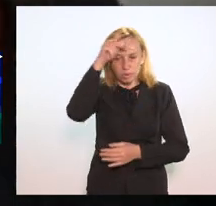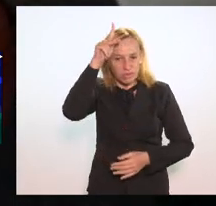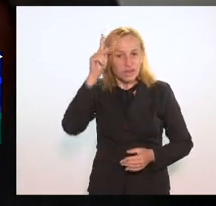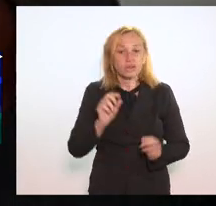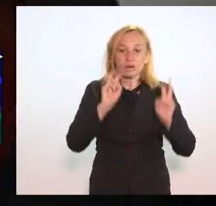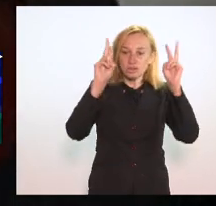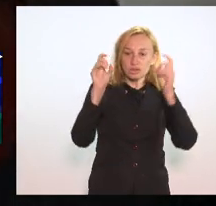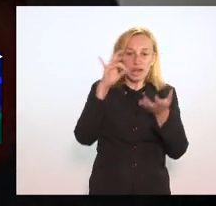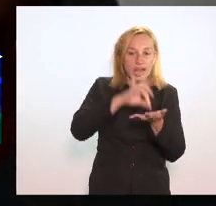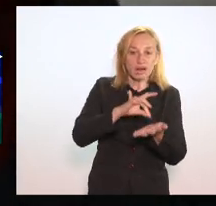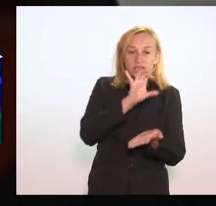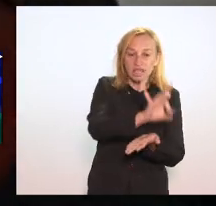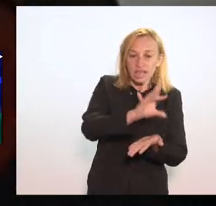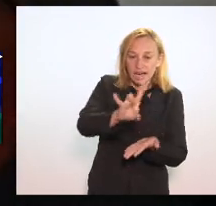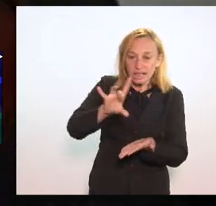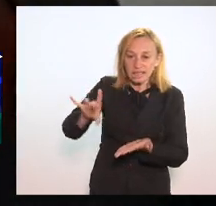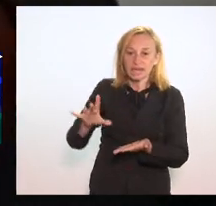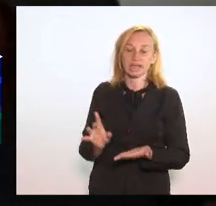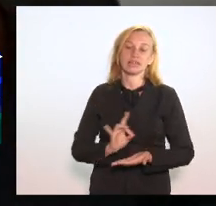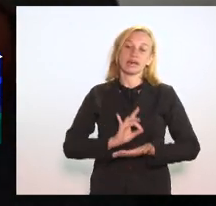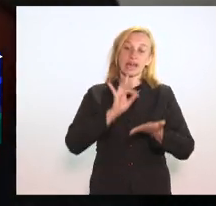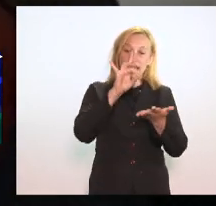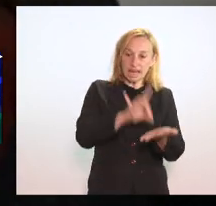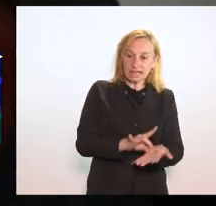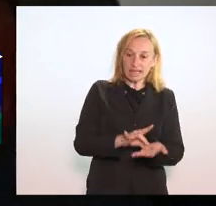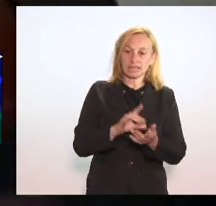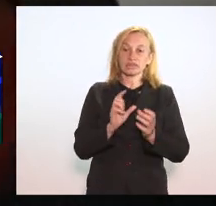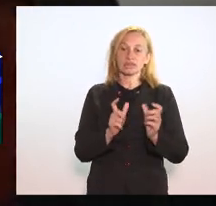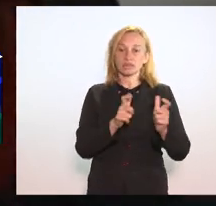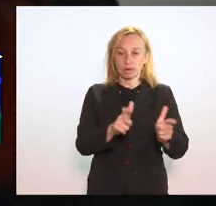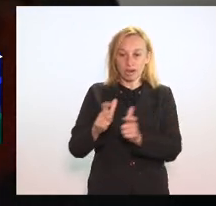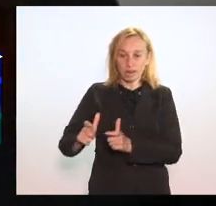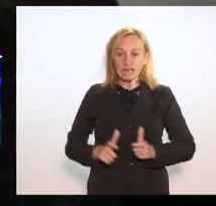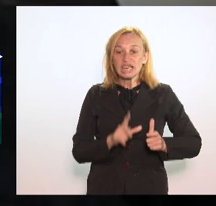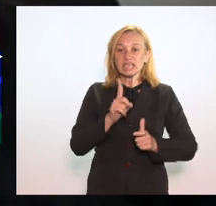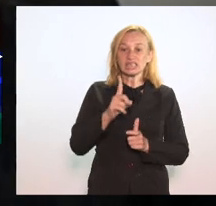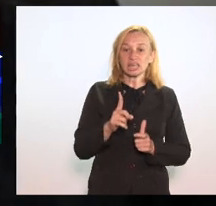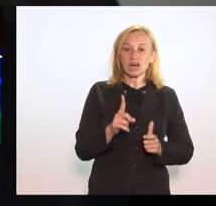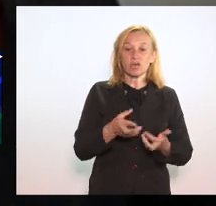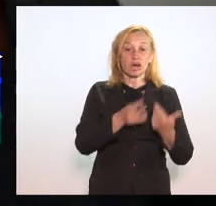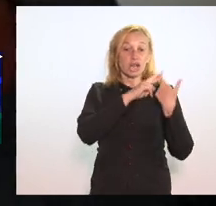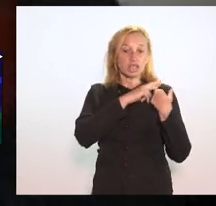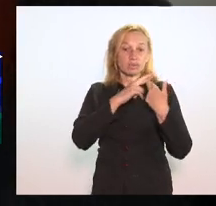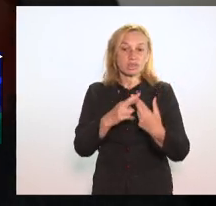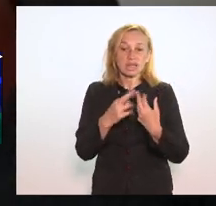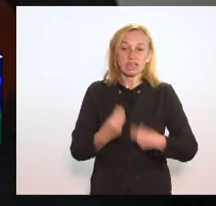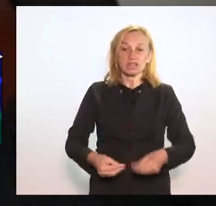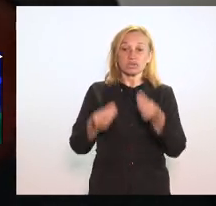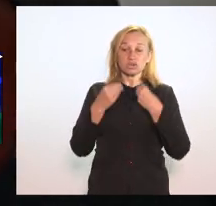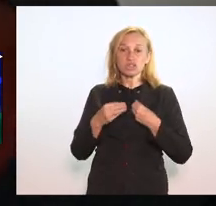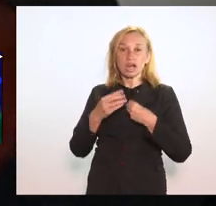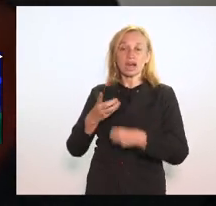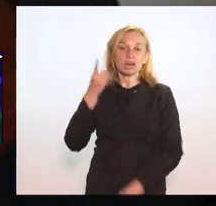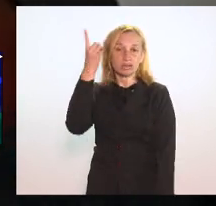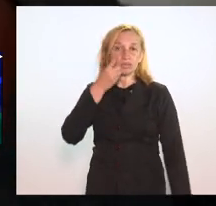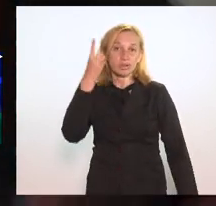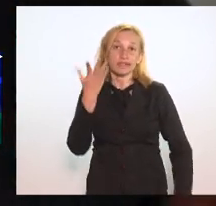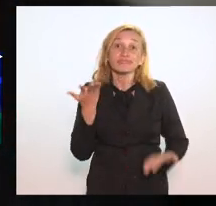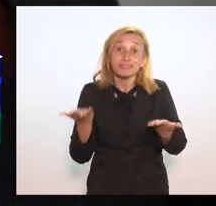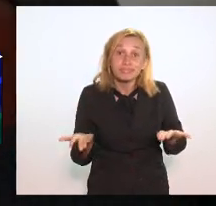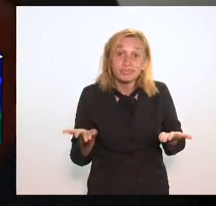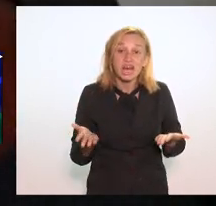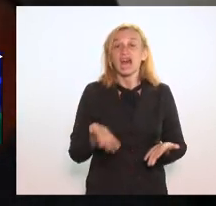a situação real de cada resultado dessa de cada região e não colocar responsabilidade Assembleia Legislativa